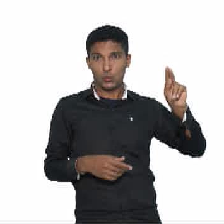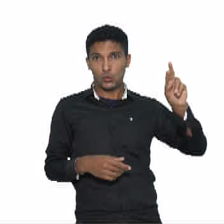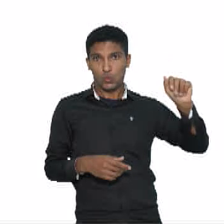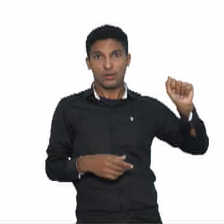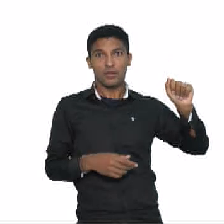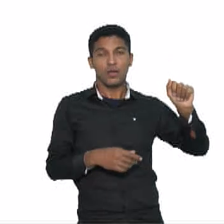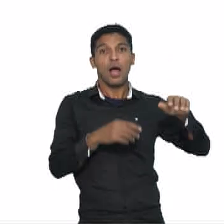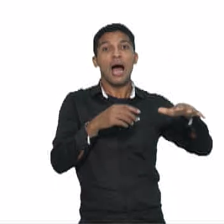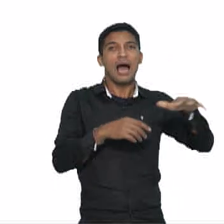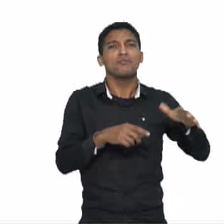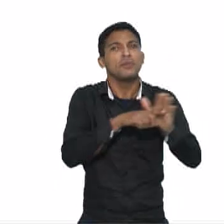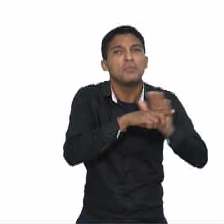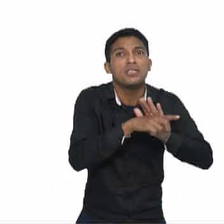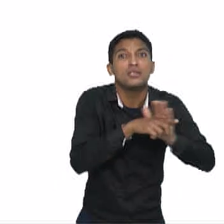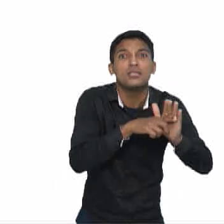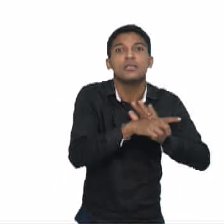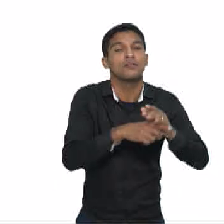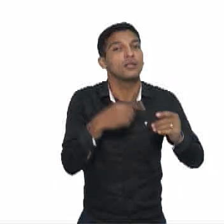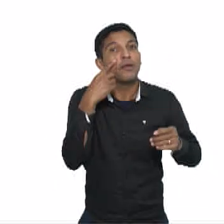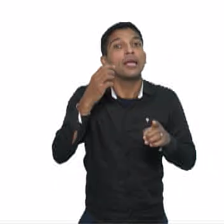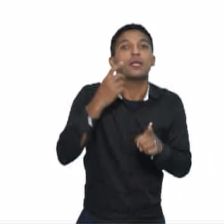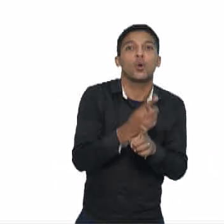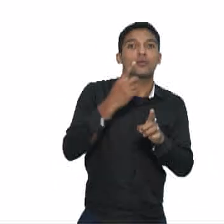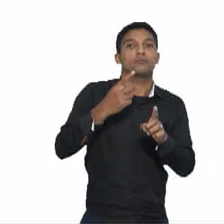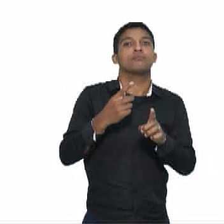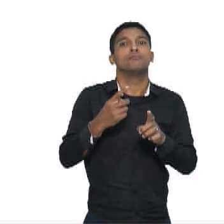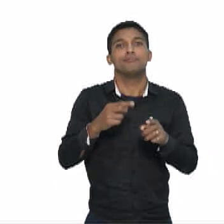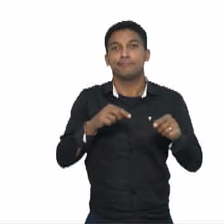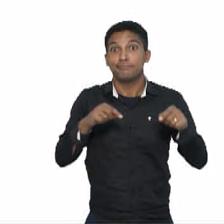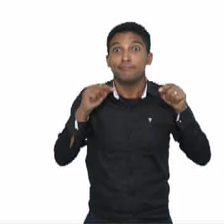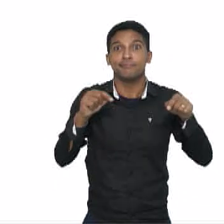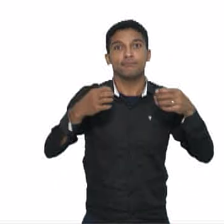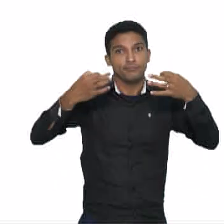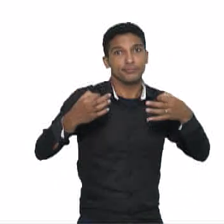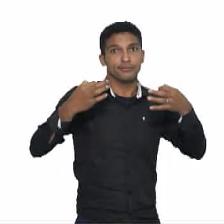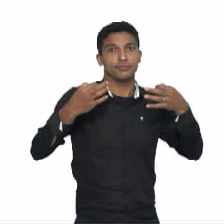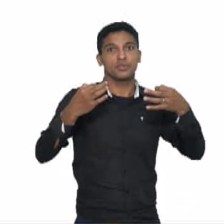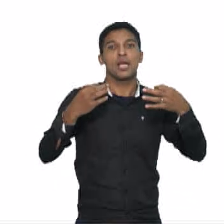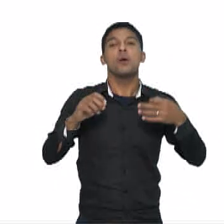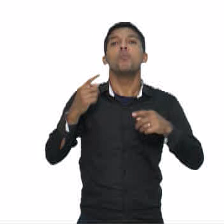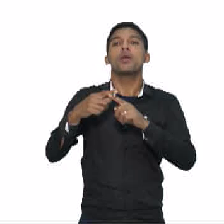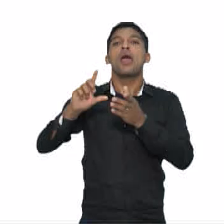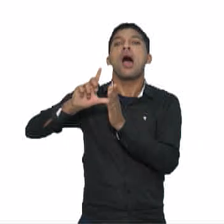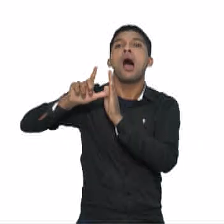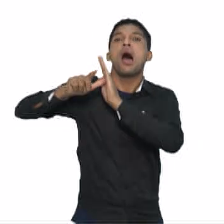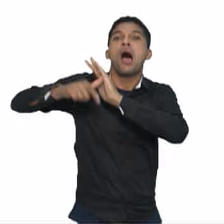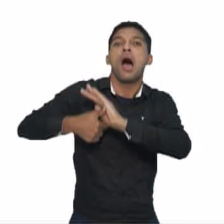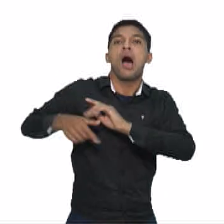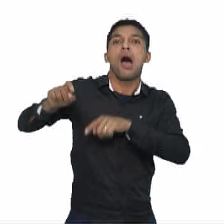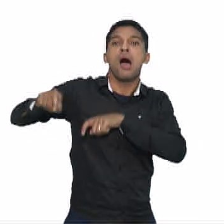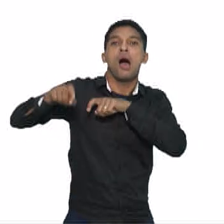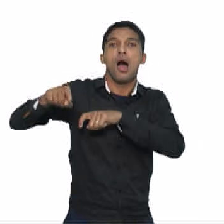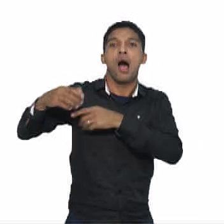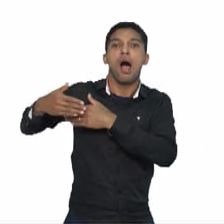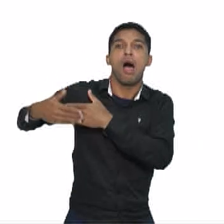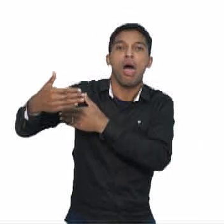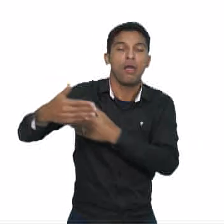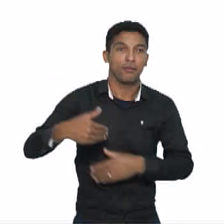à coleta de frutas e vegetais, garantindo o quê? A subsistência. Por que ainda não conseguiram